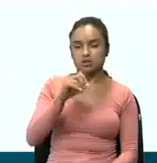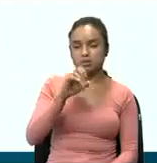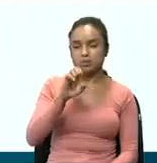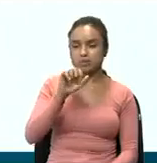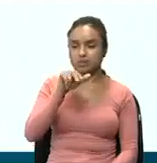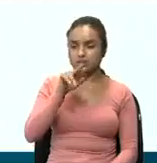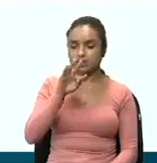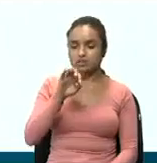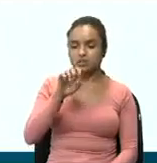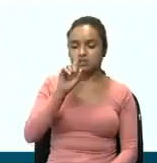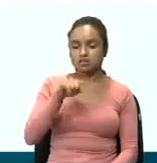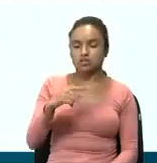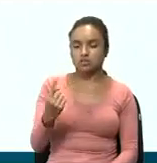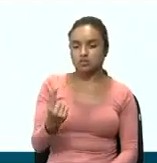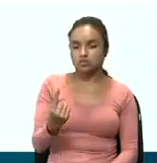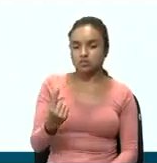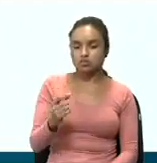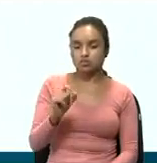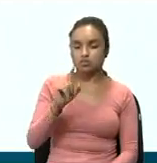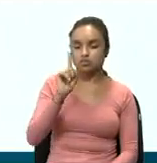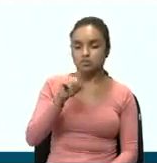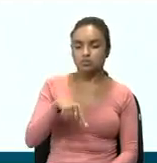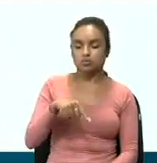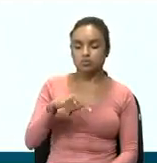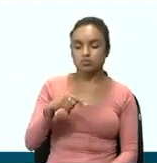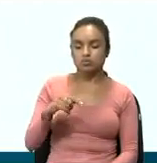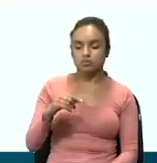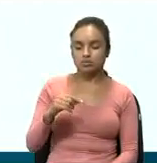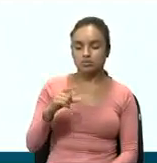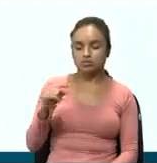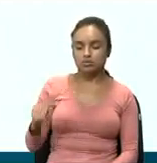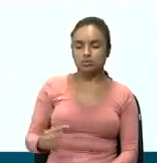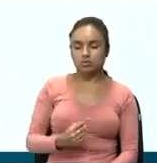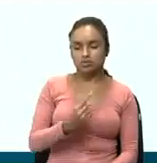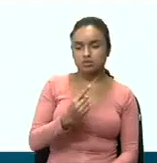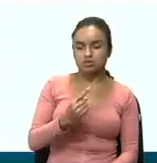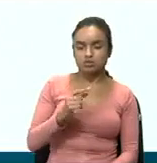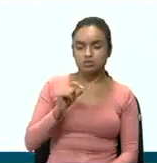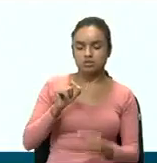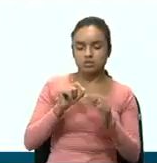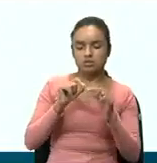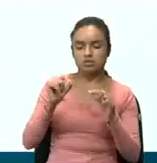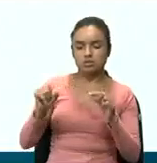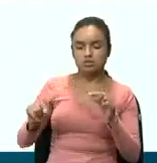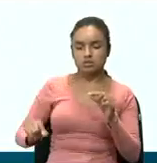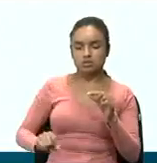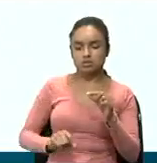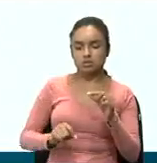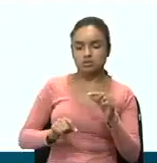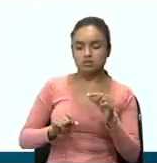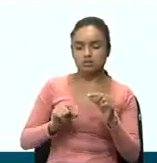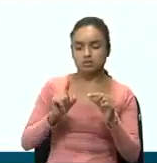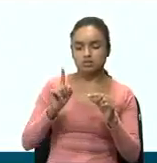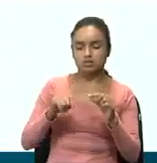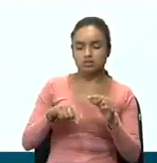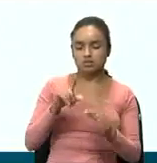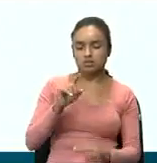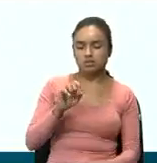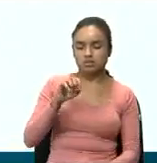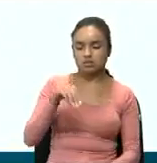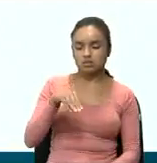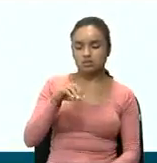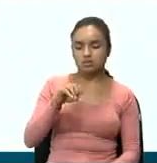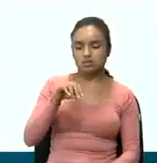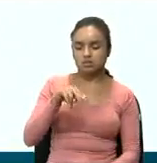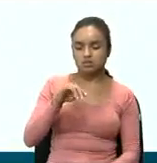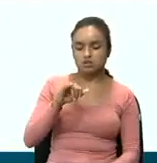o que está fora, o que está dentro vai subir, vai ser o numerador, e o que está fora vai ser o denominador.